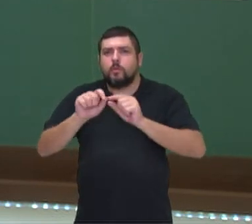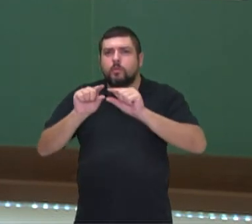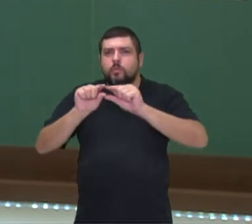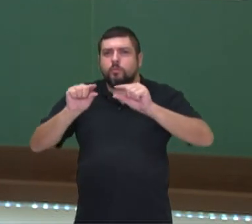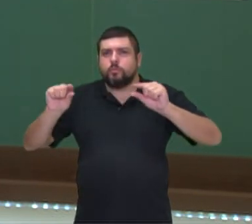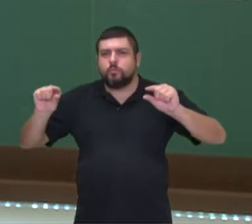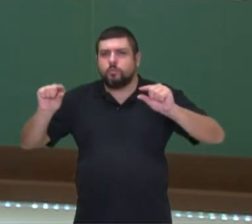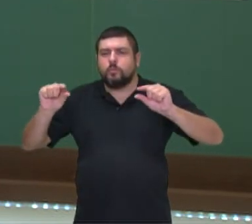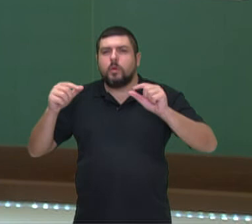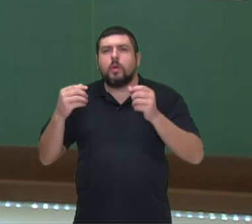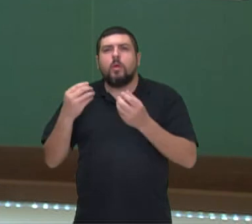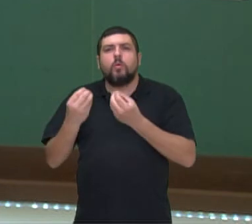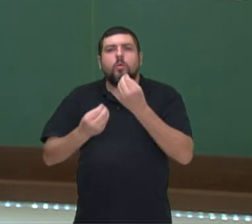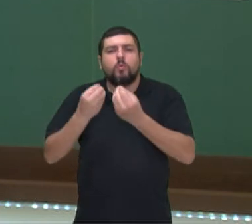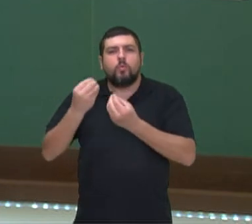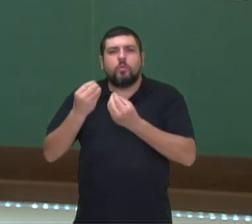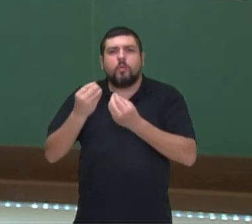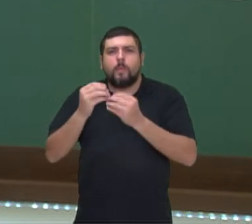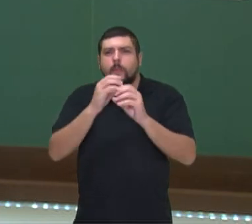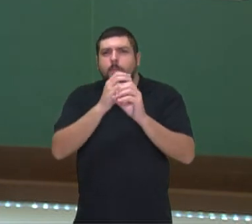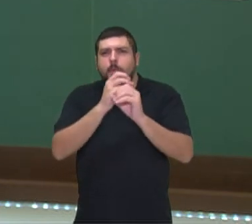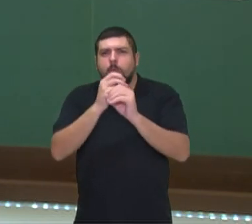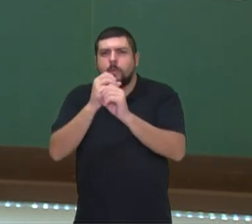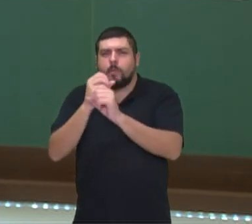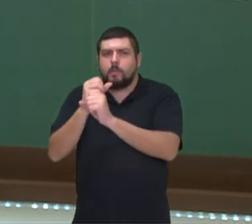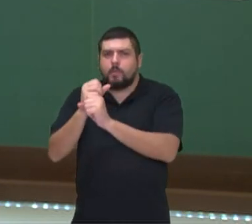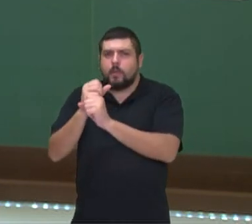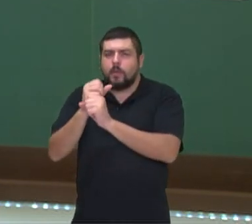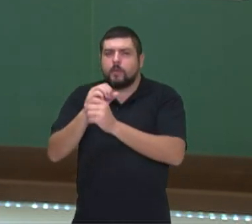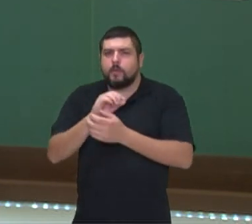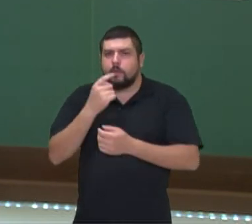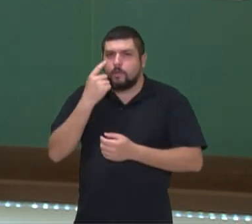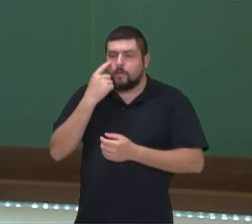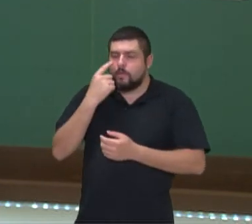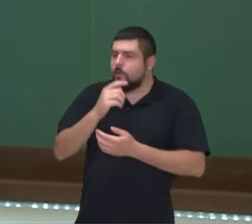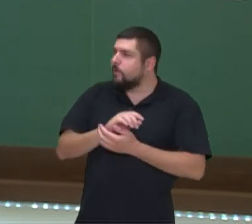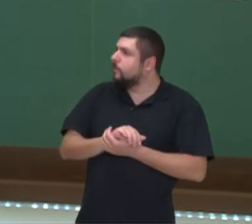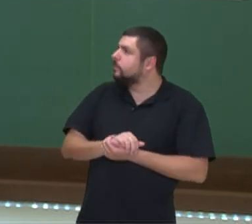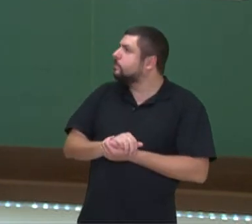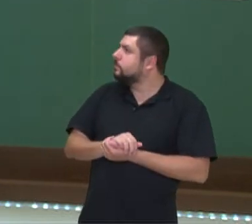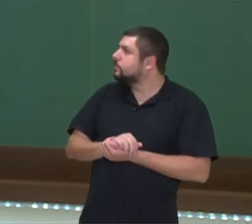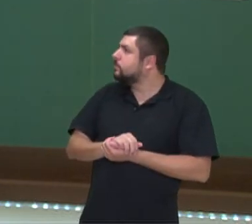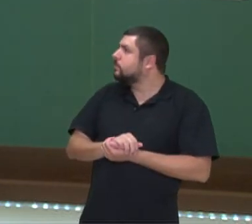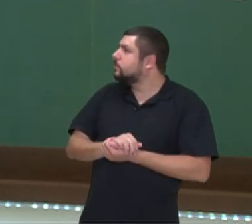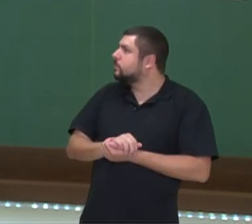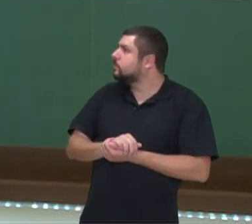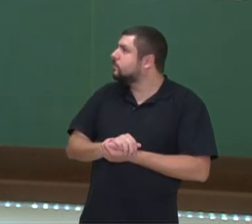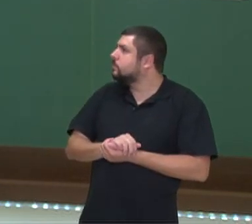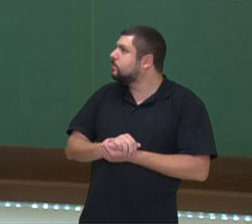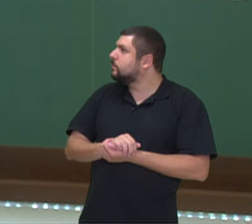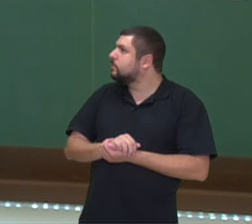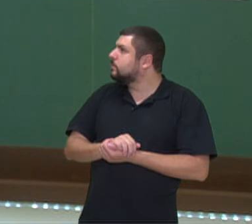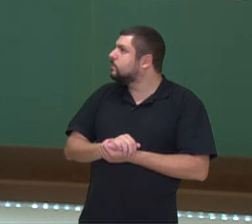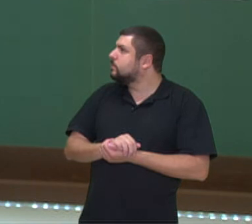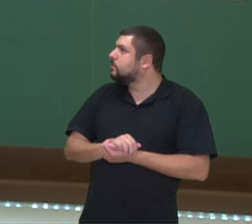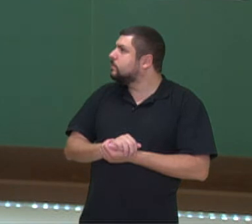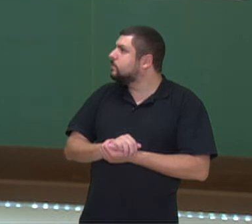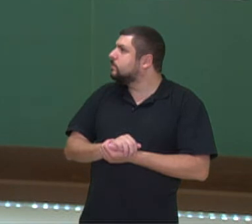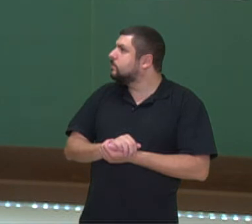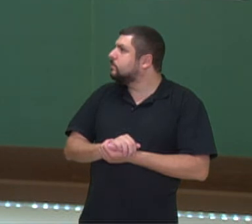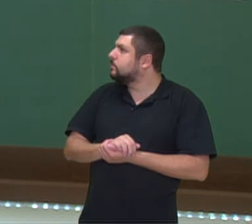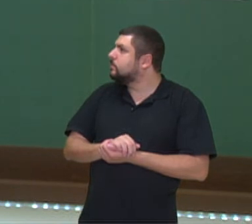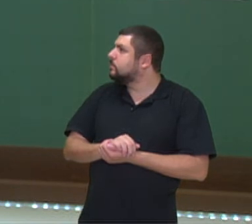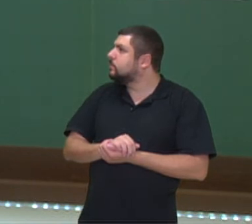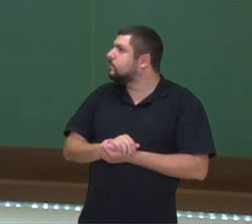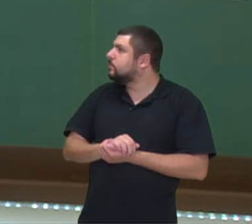relação à venda das camisetas, L de C, né? Igual a 2 vezes C menos 10, igual a zero. Então, vamos colocar L de C